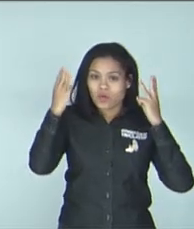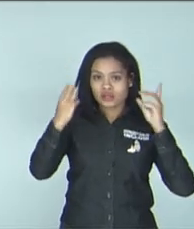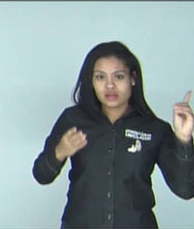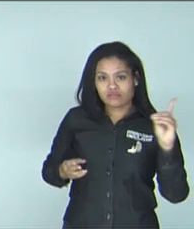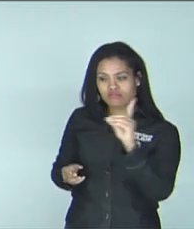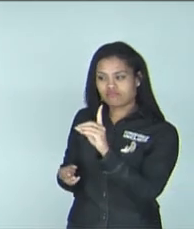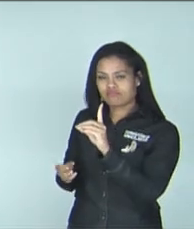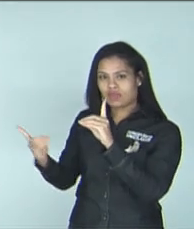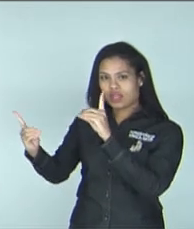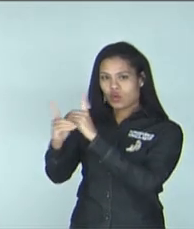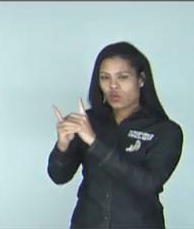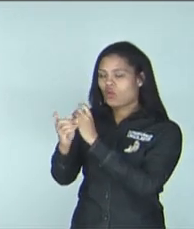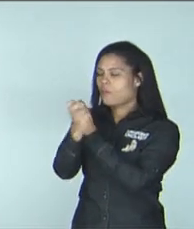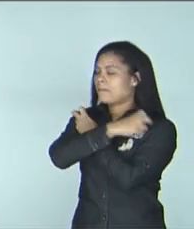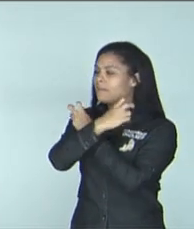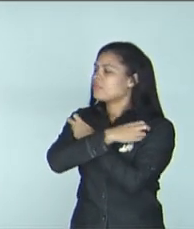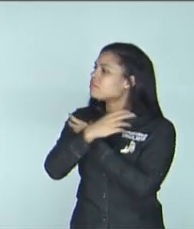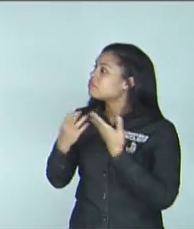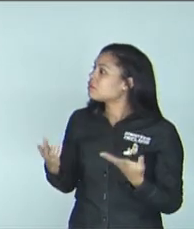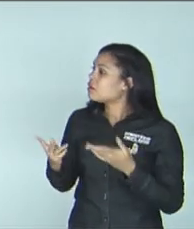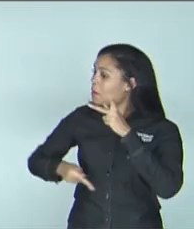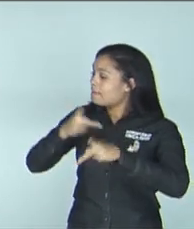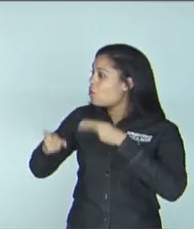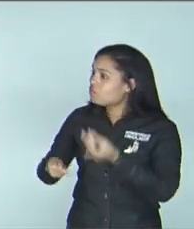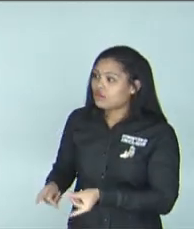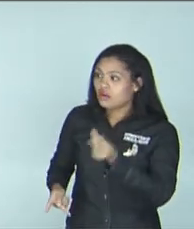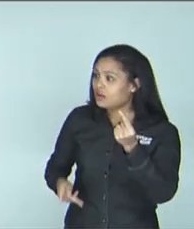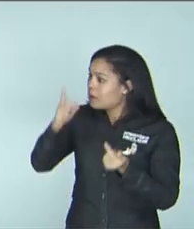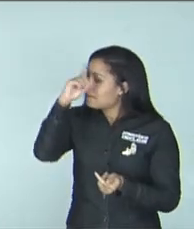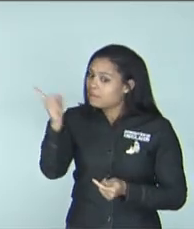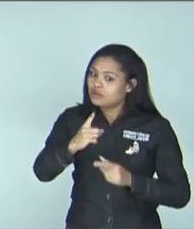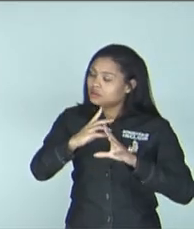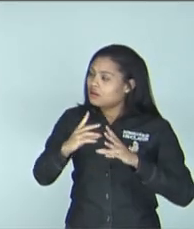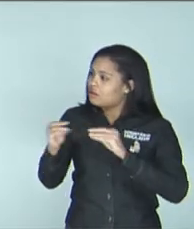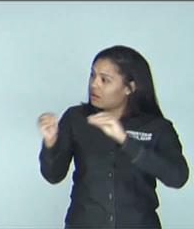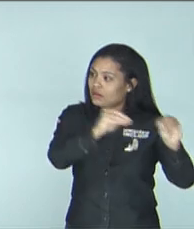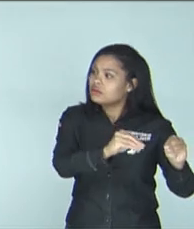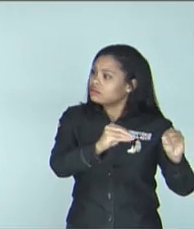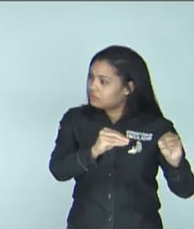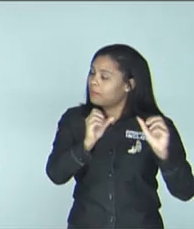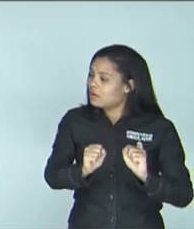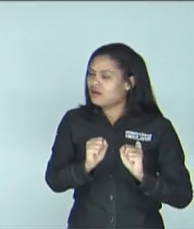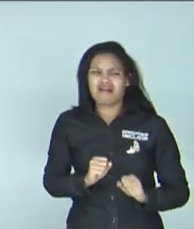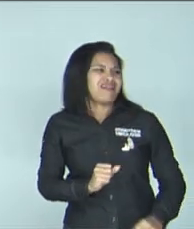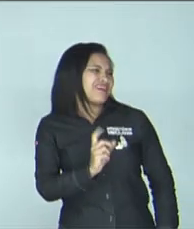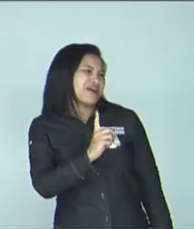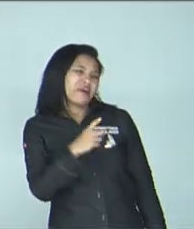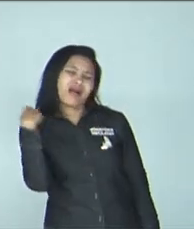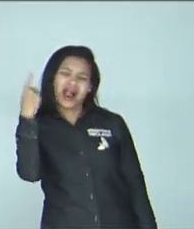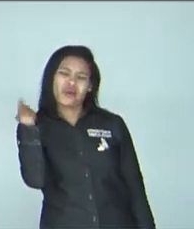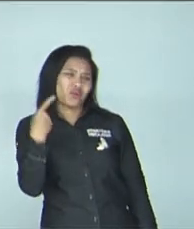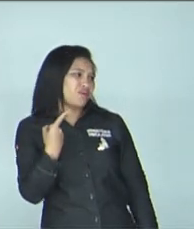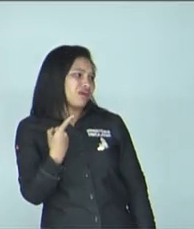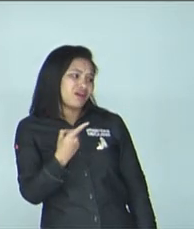cara embora agora não vou mandar não você tá maluco velhinho não vou mandar não aí moisés para então tá bom é só vai ter uma